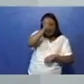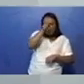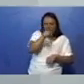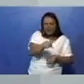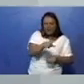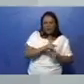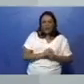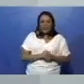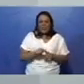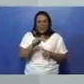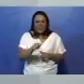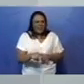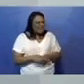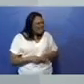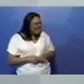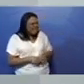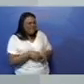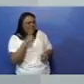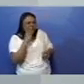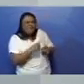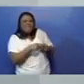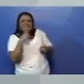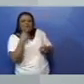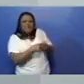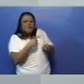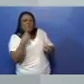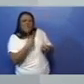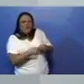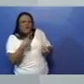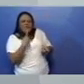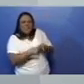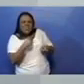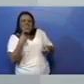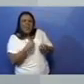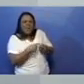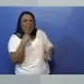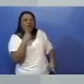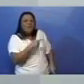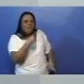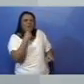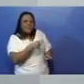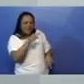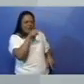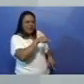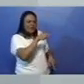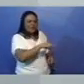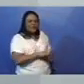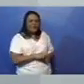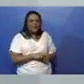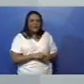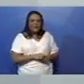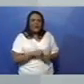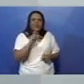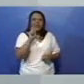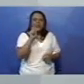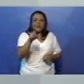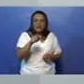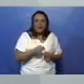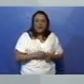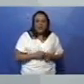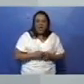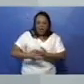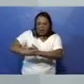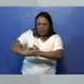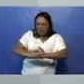ela queria se vingar do bebê. E, desde o nascimento, ela já mandou 2 serpentes para o berço do